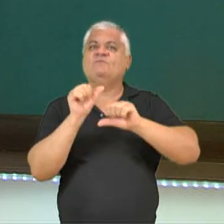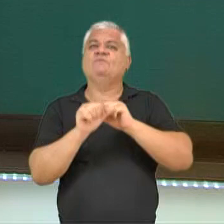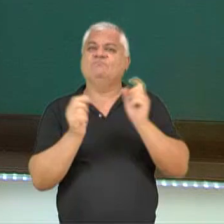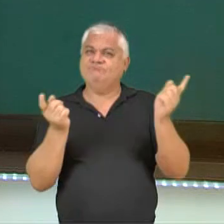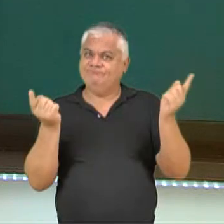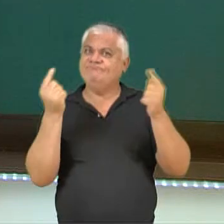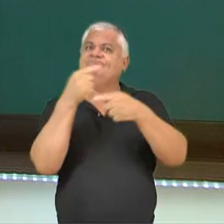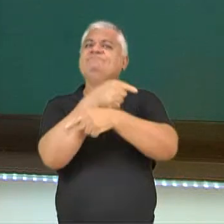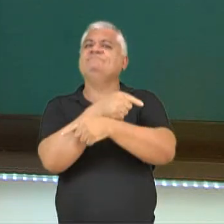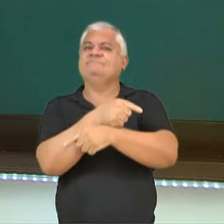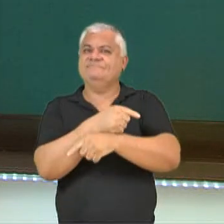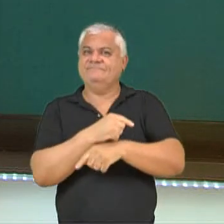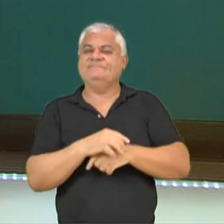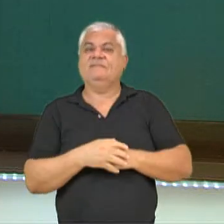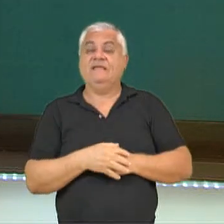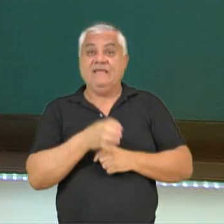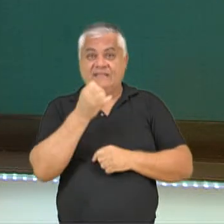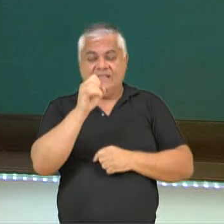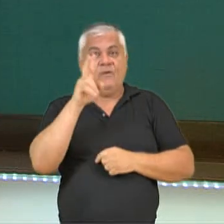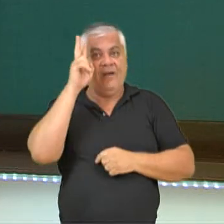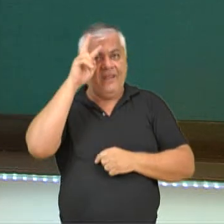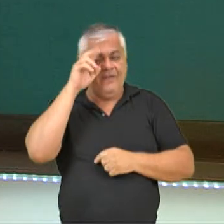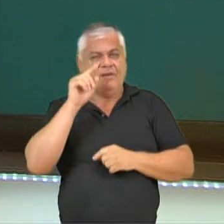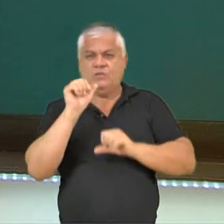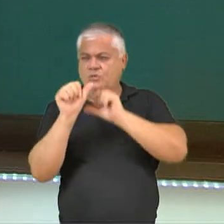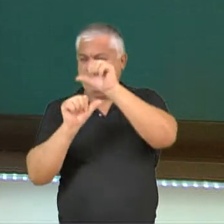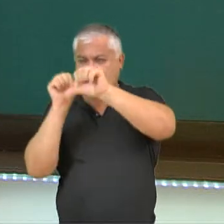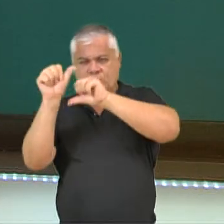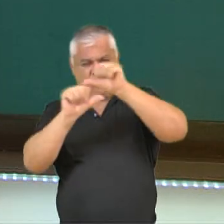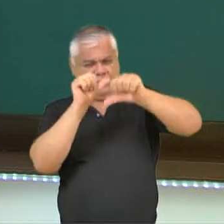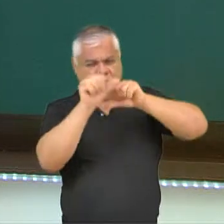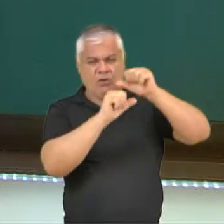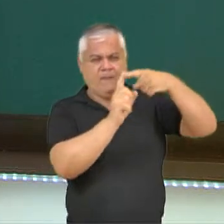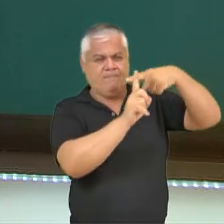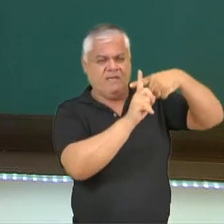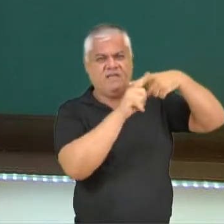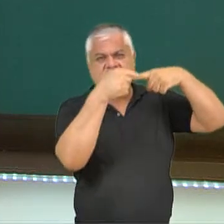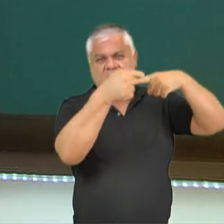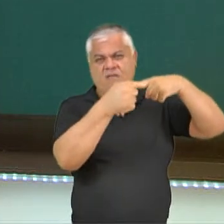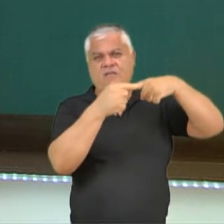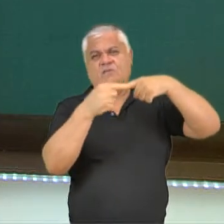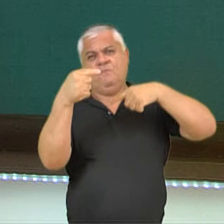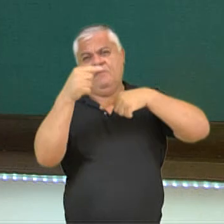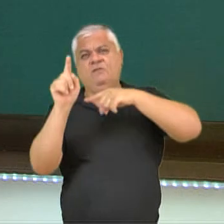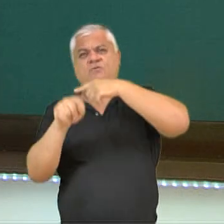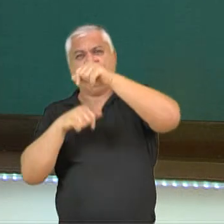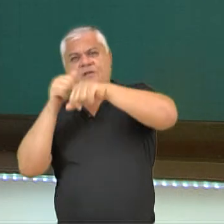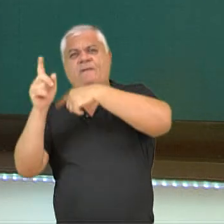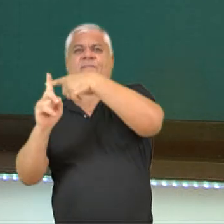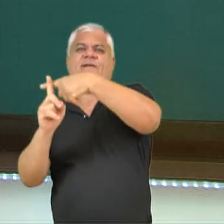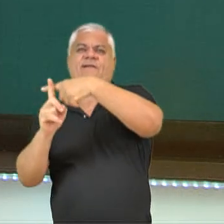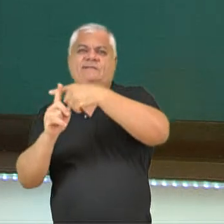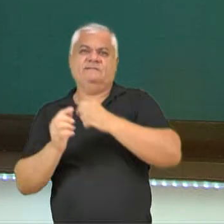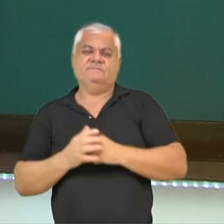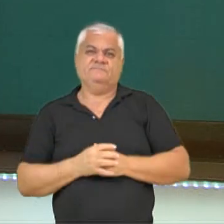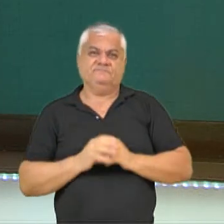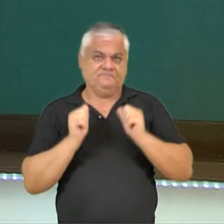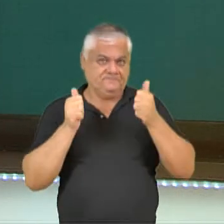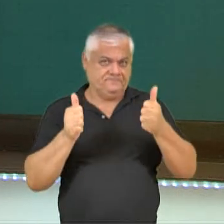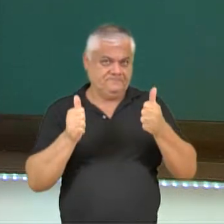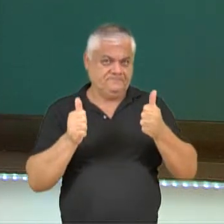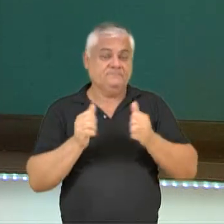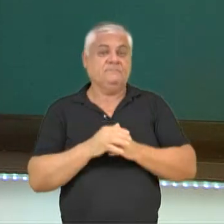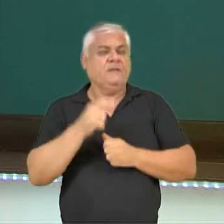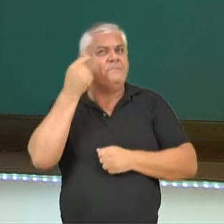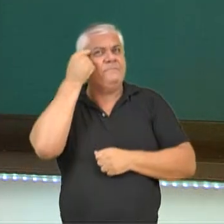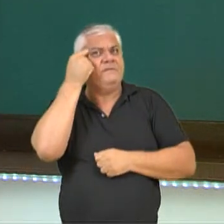oposto do que está lá. Então, todo mundo vai trocar de sinal. Quem é mais vai ficar menos, quem é menos vai ficar mais, tá bom? Você